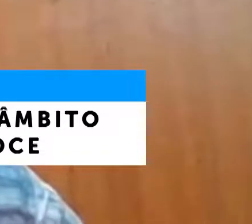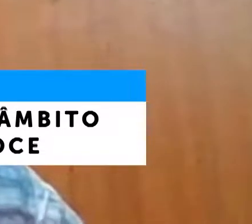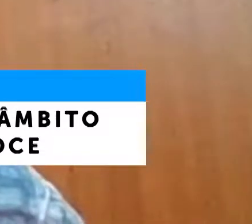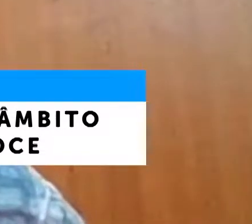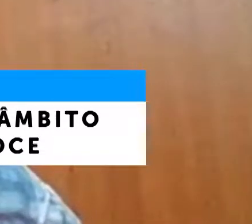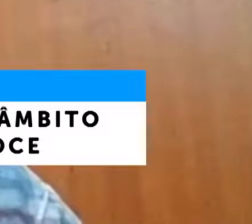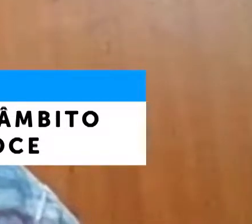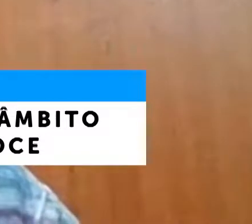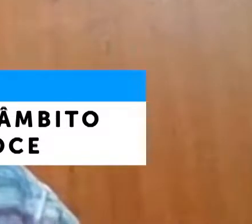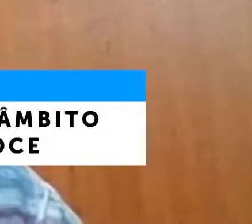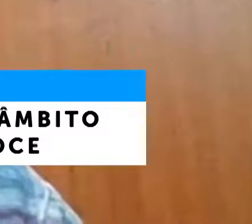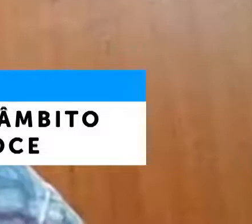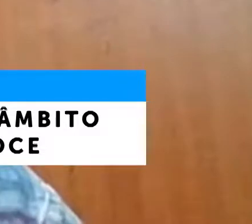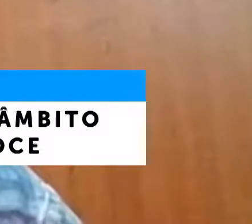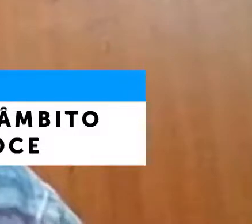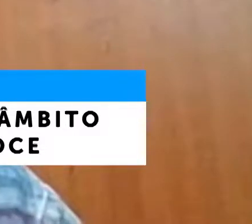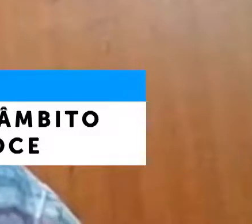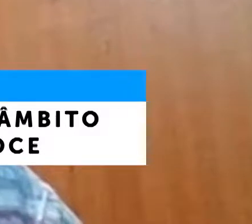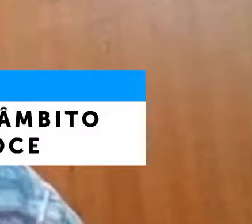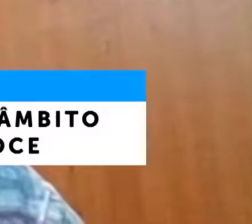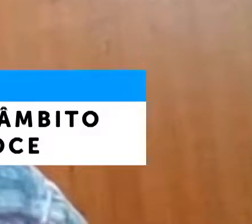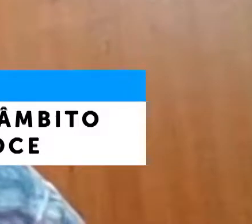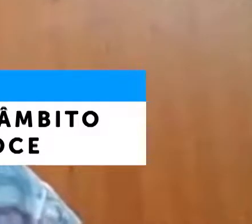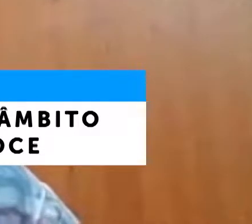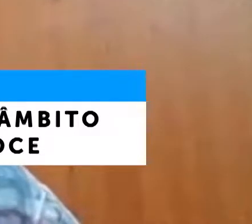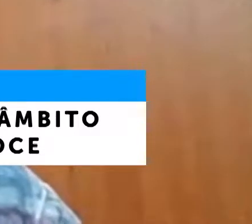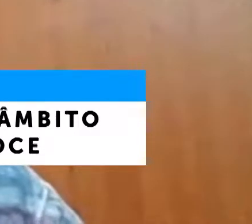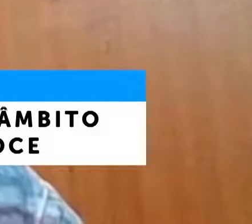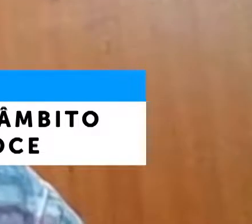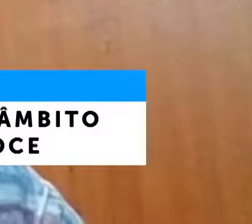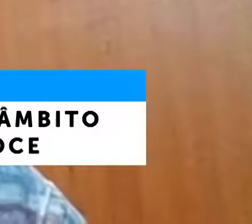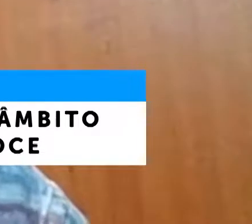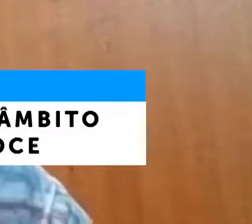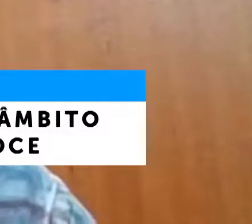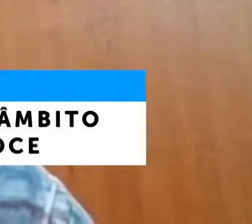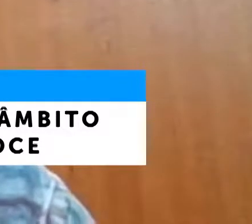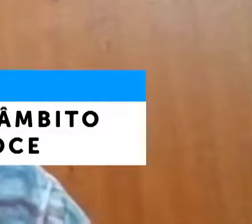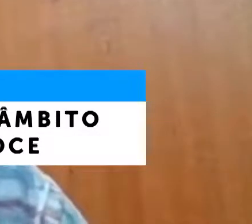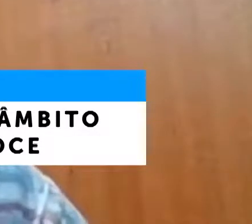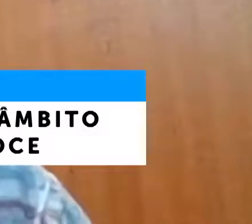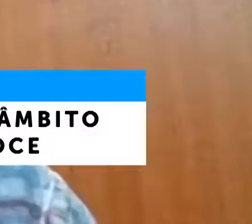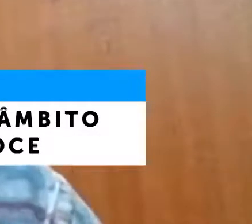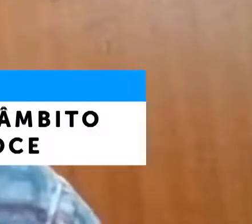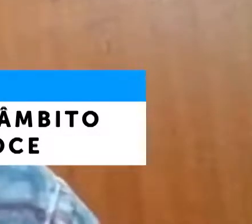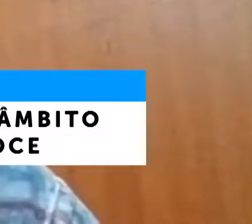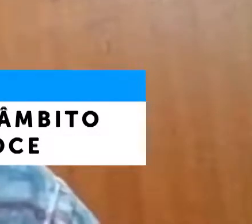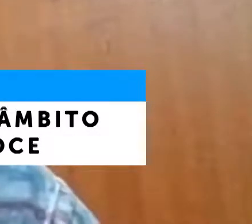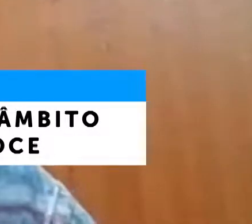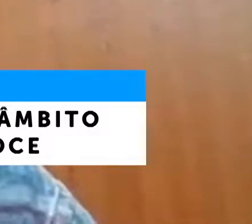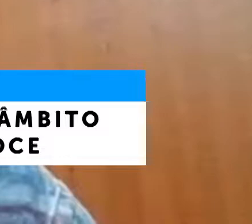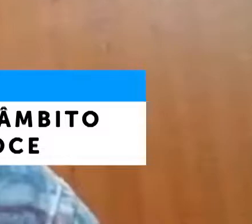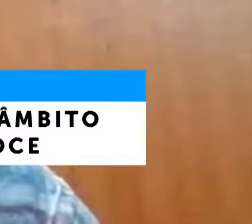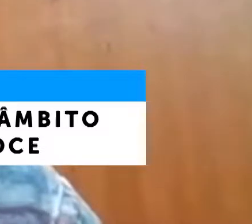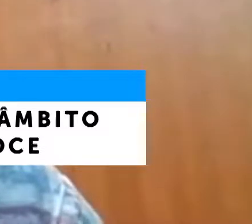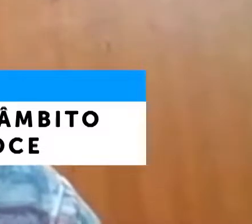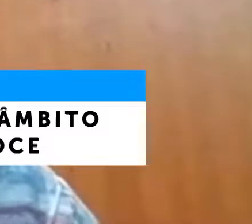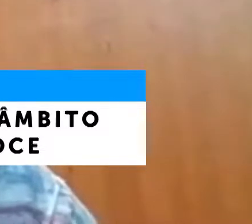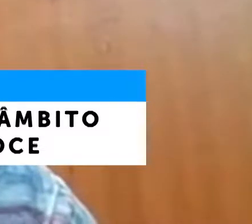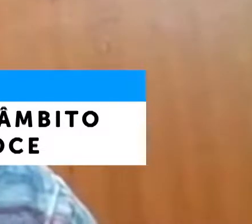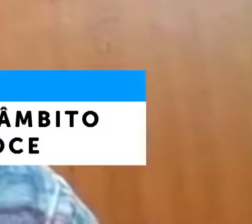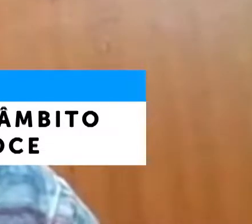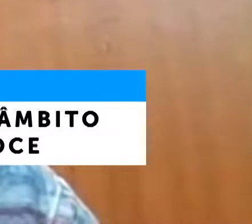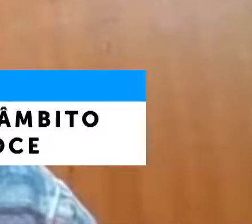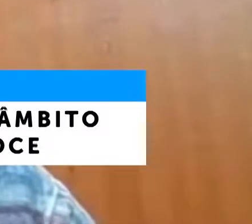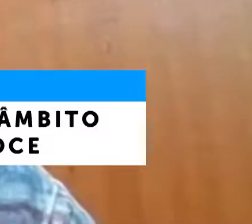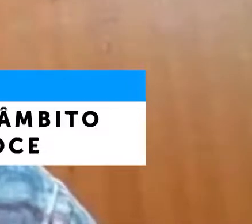artística, a arte, a dança, a expressão. Eu tenho absoluta convicção que os professores